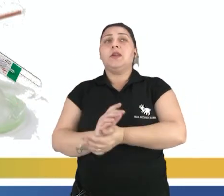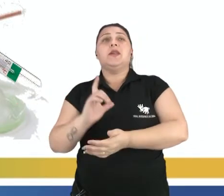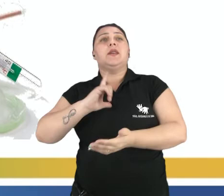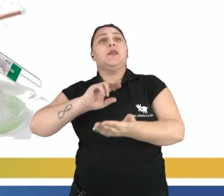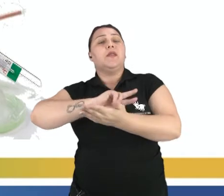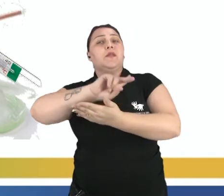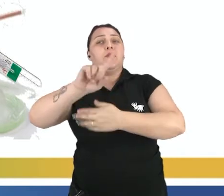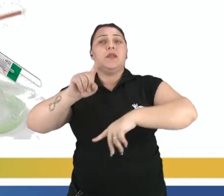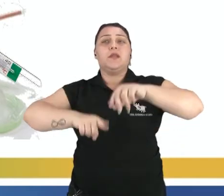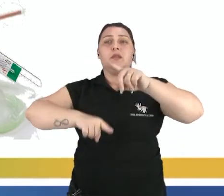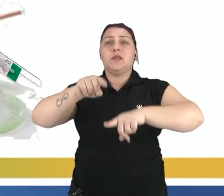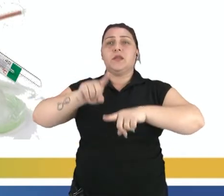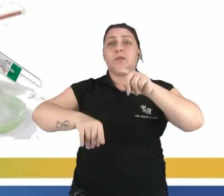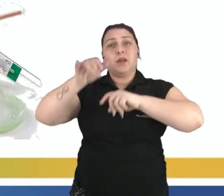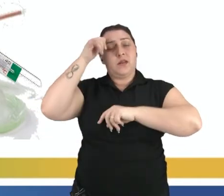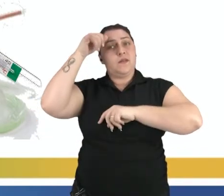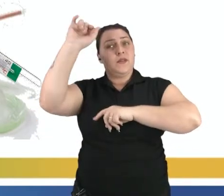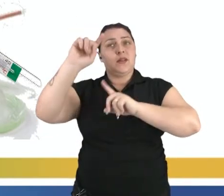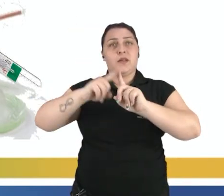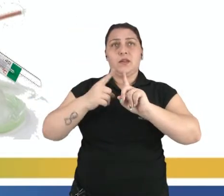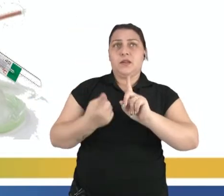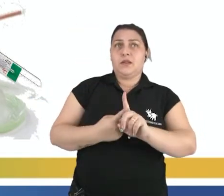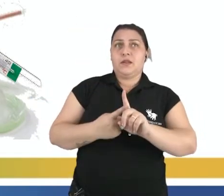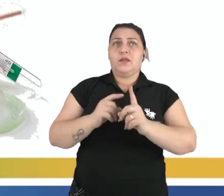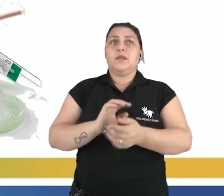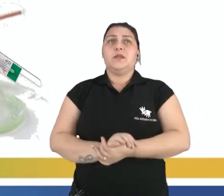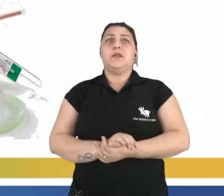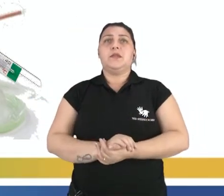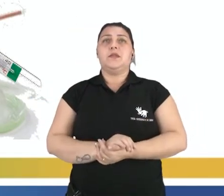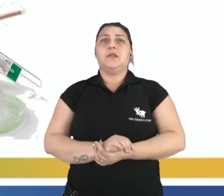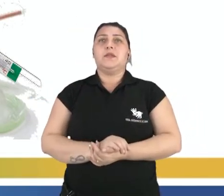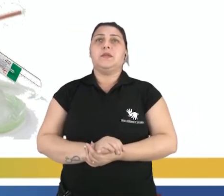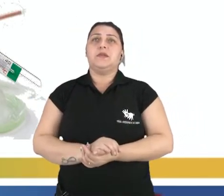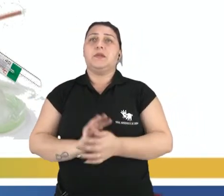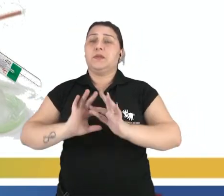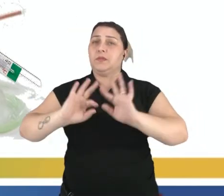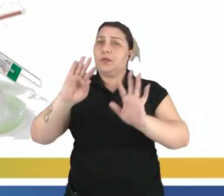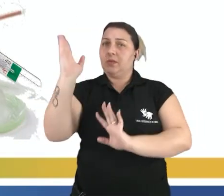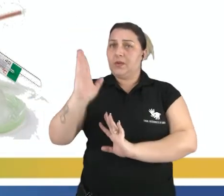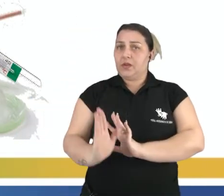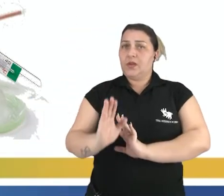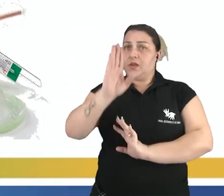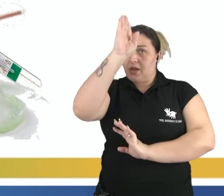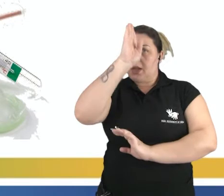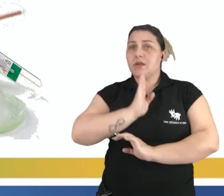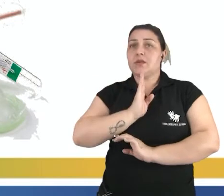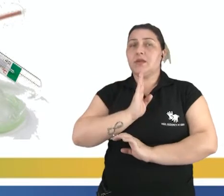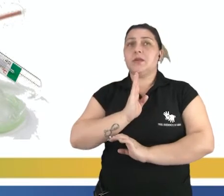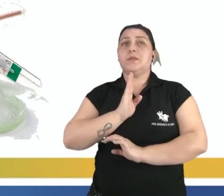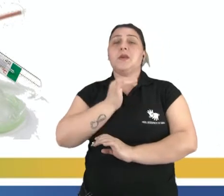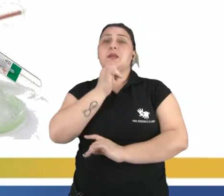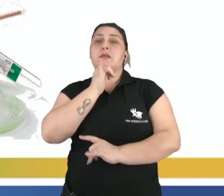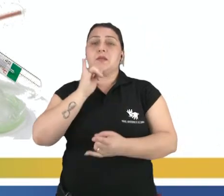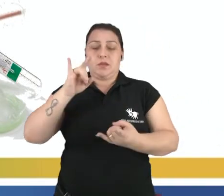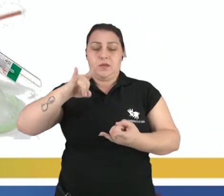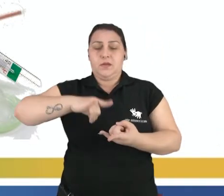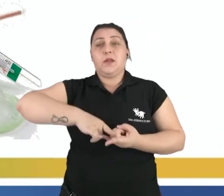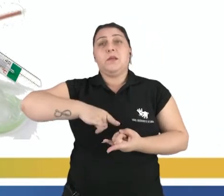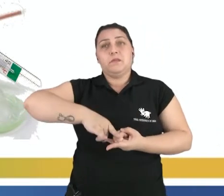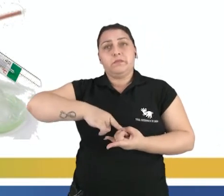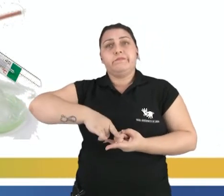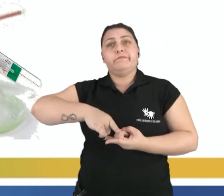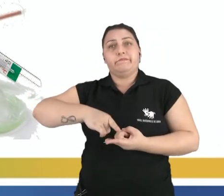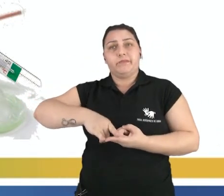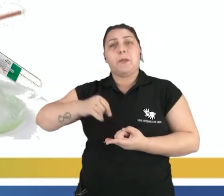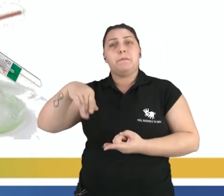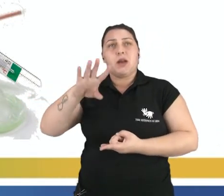vários métodos contraceptivos que são liberados no Brasil de forma gratuita, como, por exemplo, a camisinha, que é